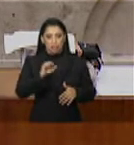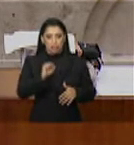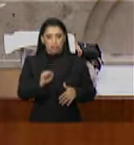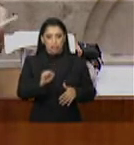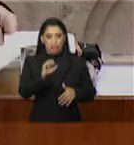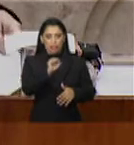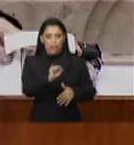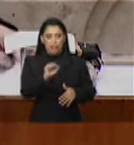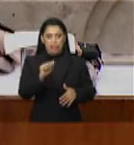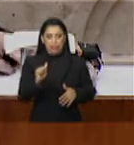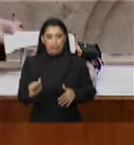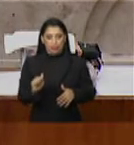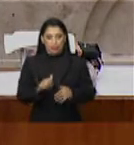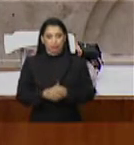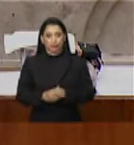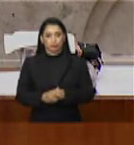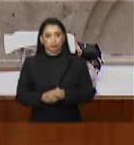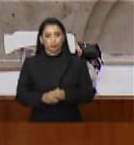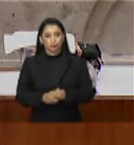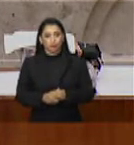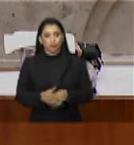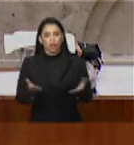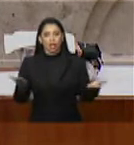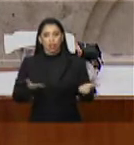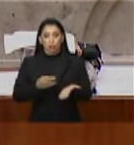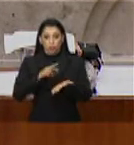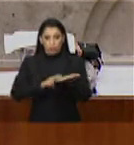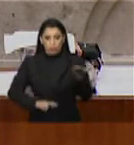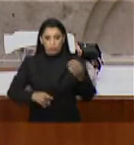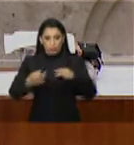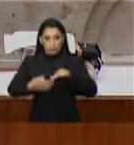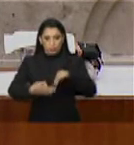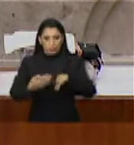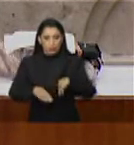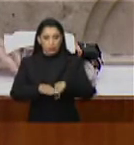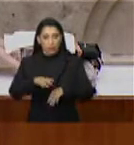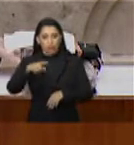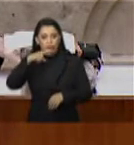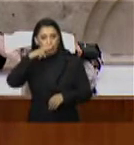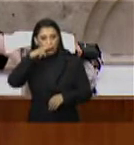Luis Edson fachin vossa excelência está com a palavra para o relatório